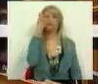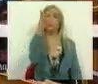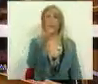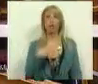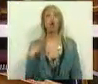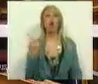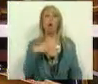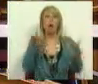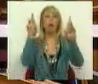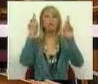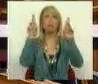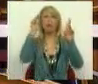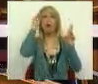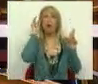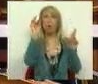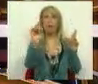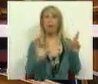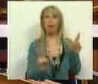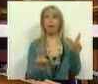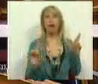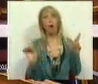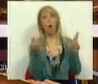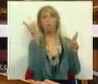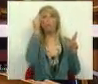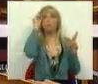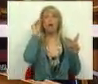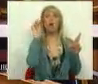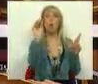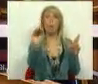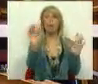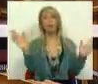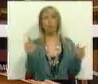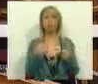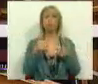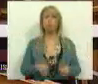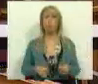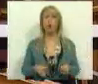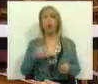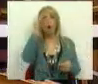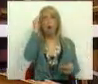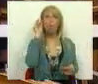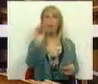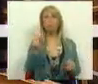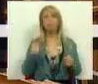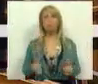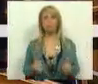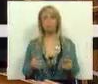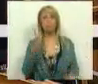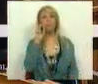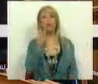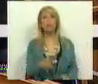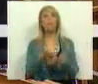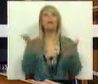esperávamos que essas recomendações fossem recomendações úteis. Recomendações úteis. Vejamos então